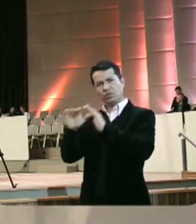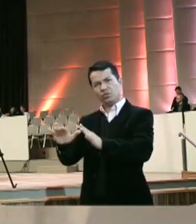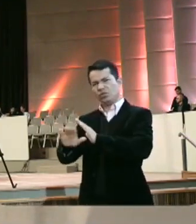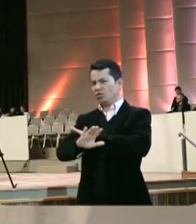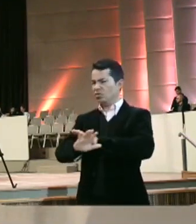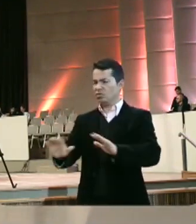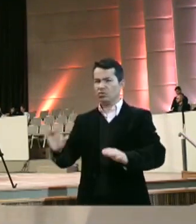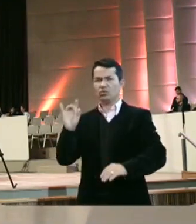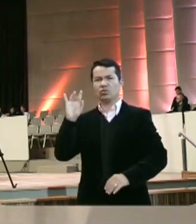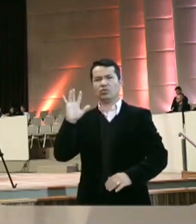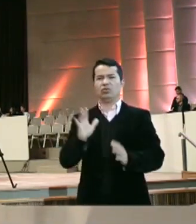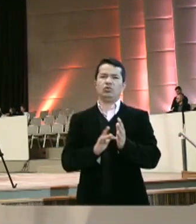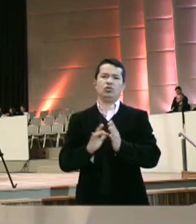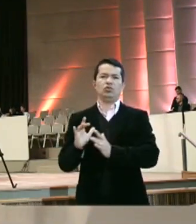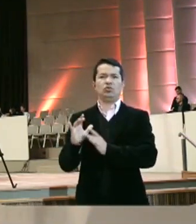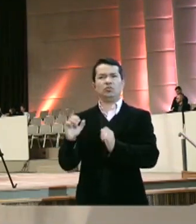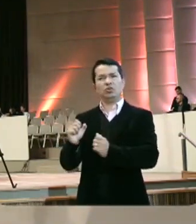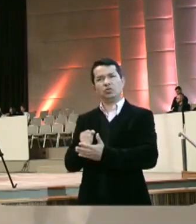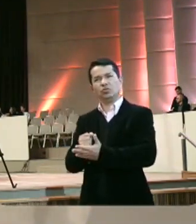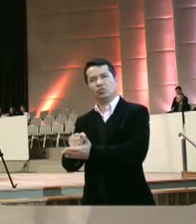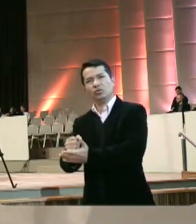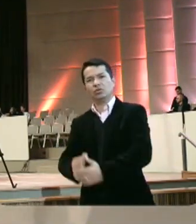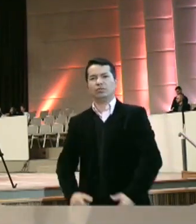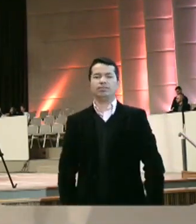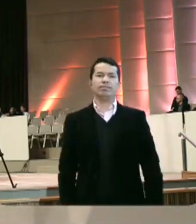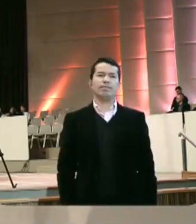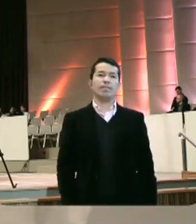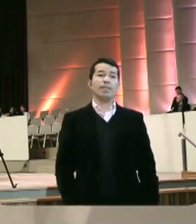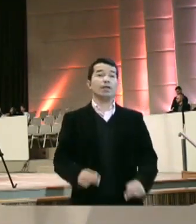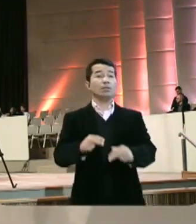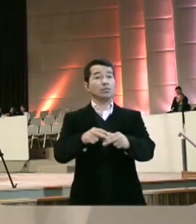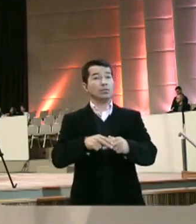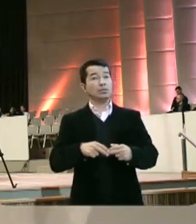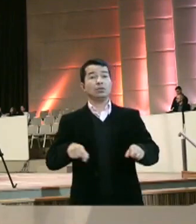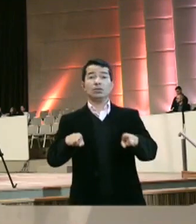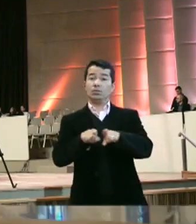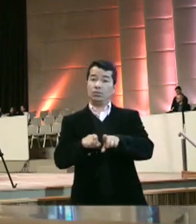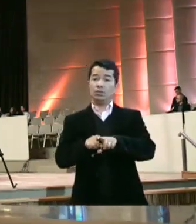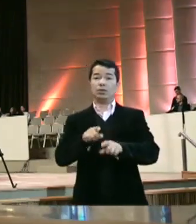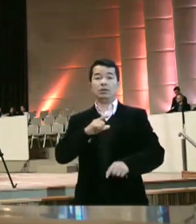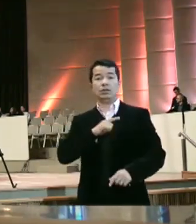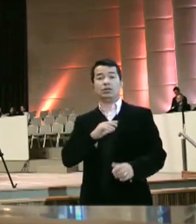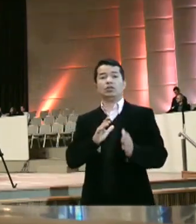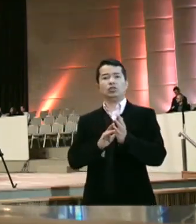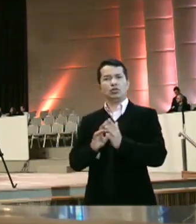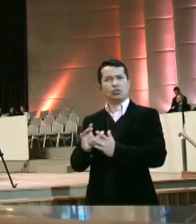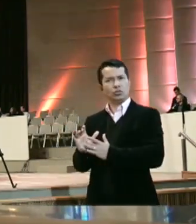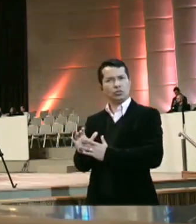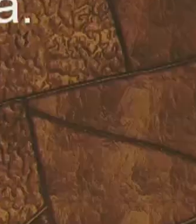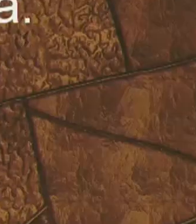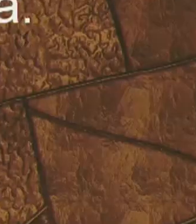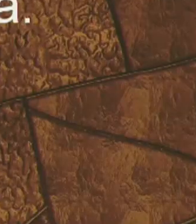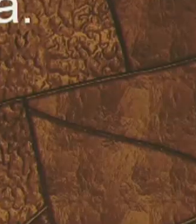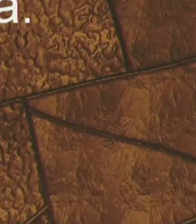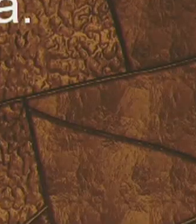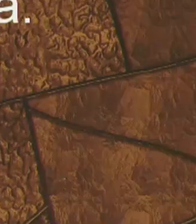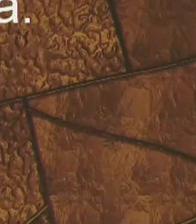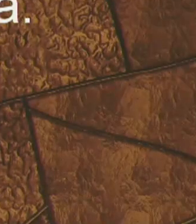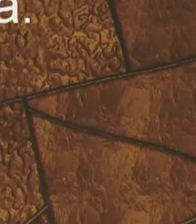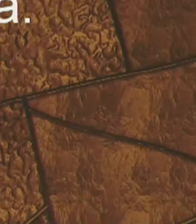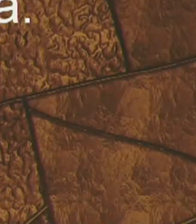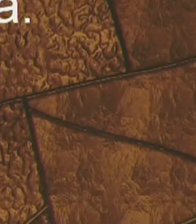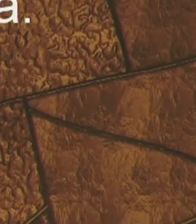E é por isso que Jesus foi tão crítico aos fariseus. Lá em Mateus capítulo 23, ele vai dizer assim: ai de